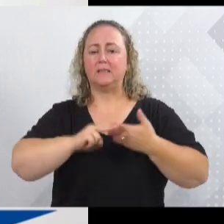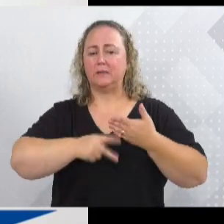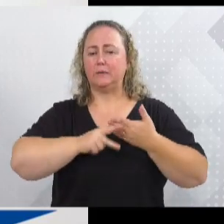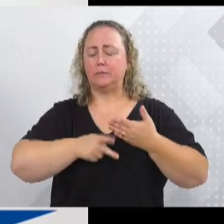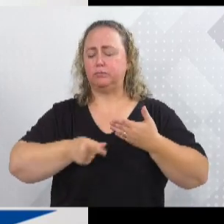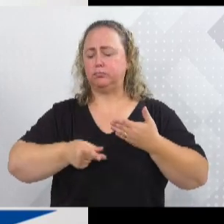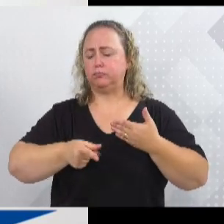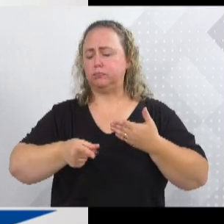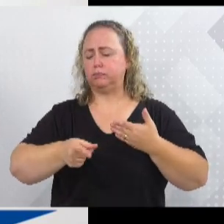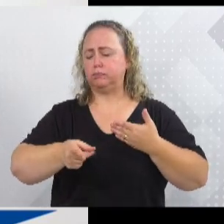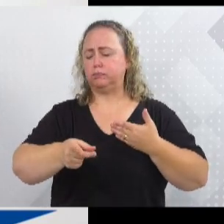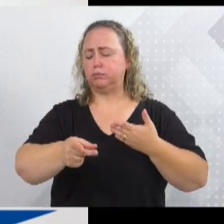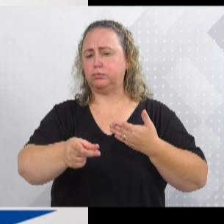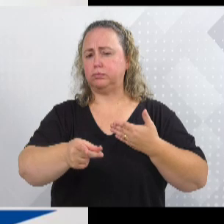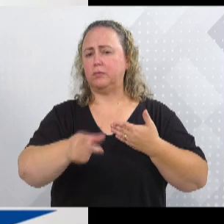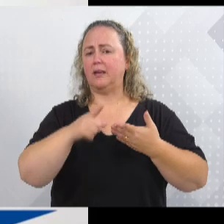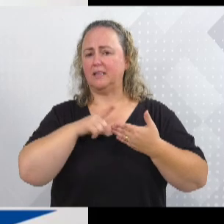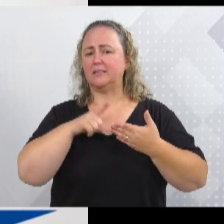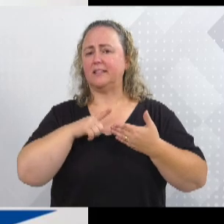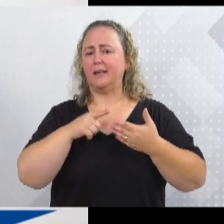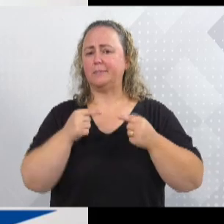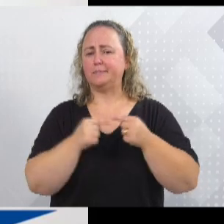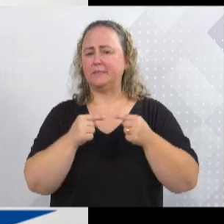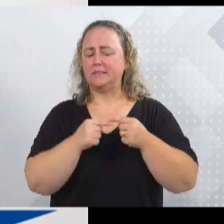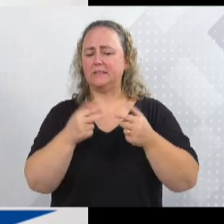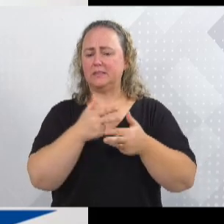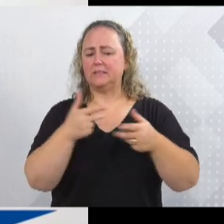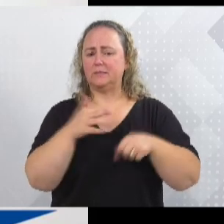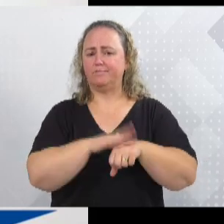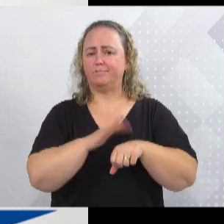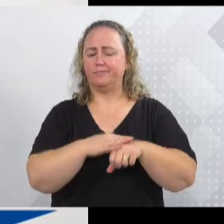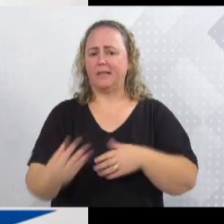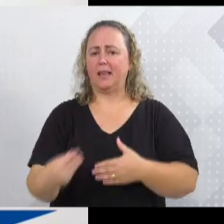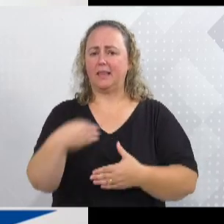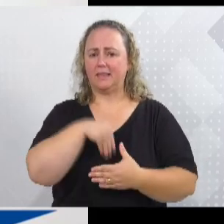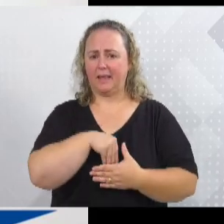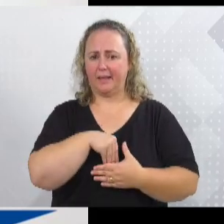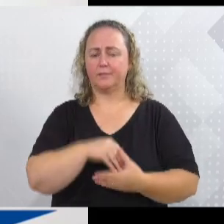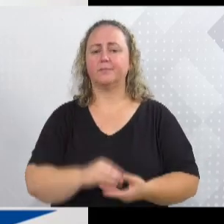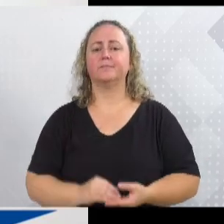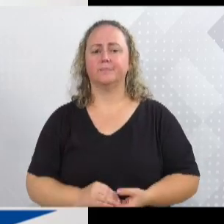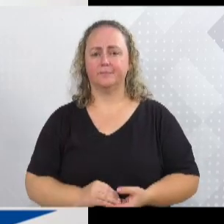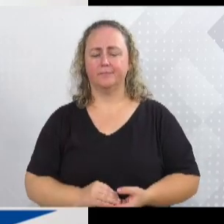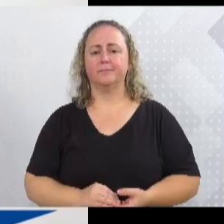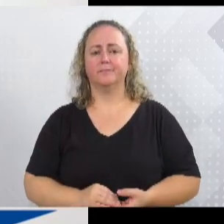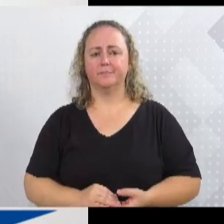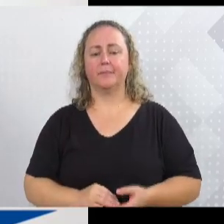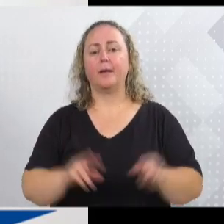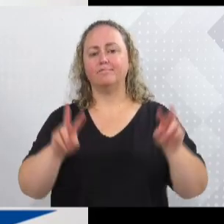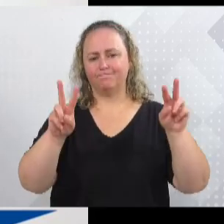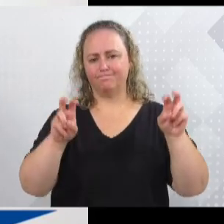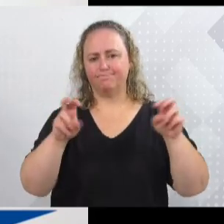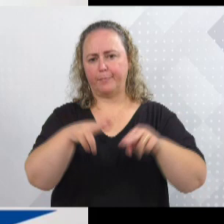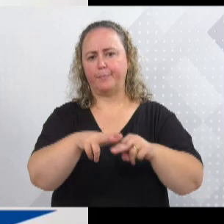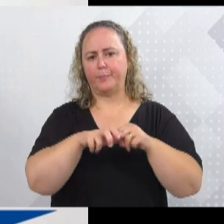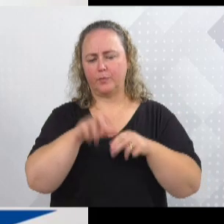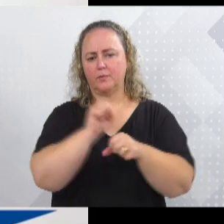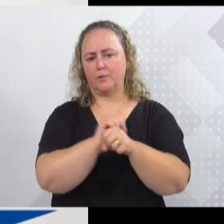até mesmo, né, algumas comorbidades que já existiam e elas permanecem existindo ou se